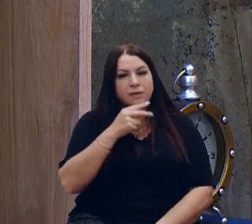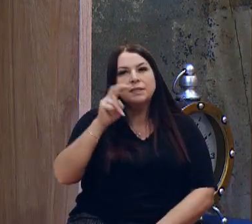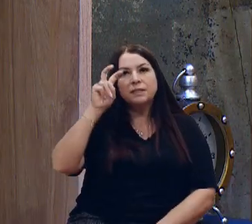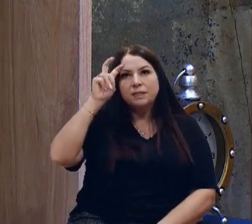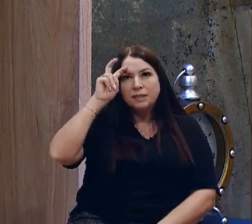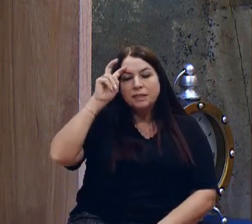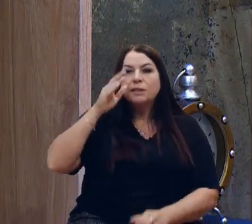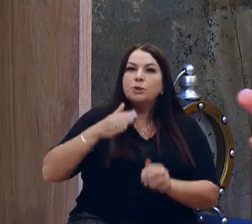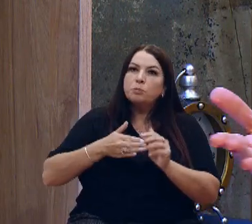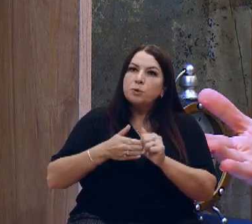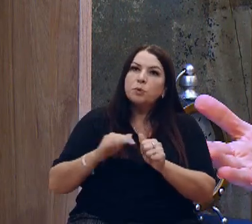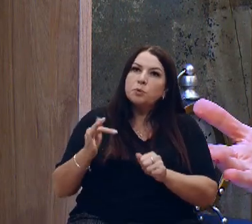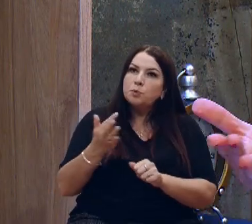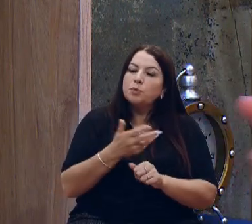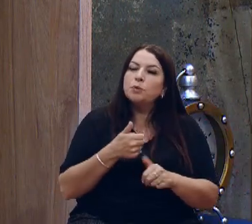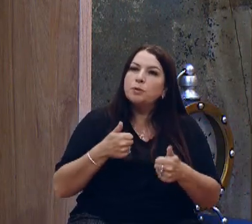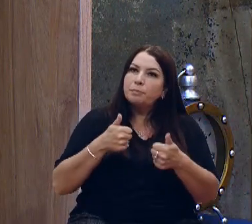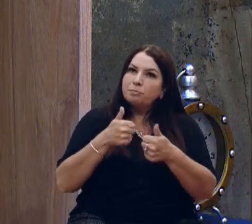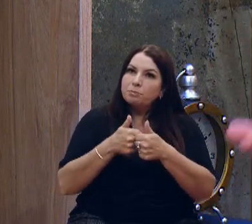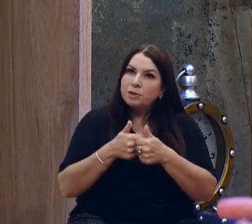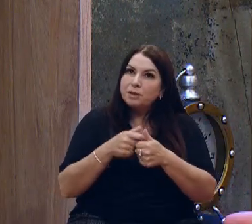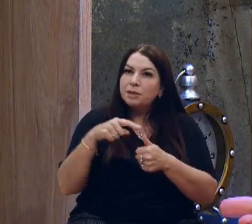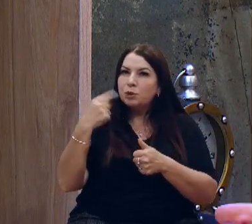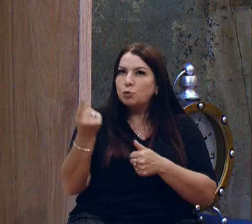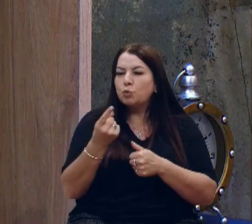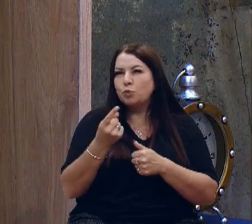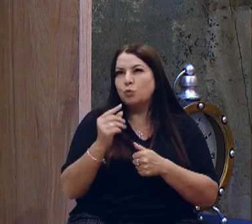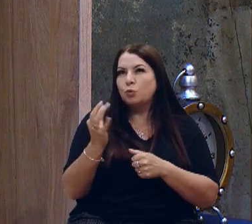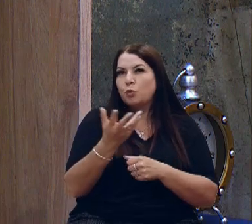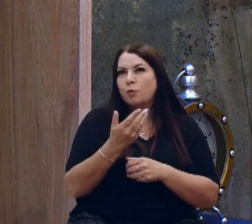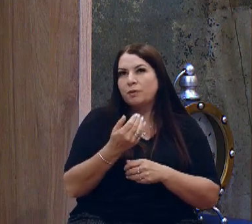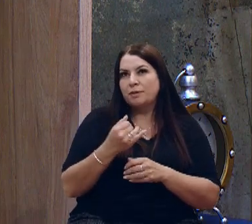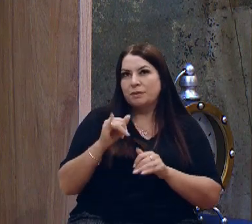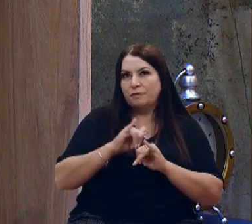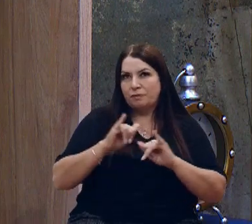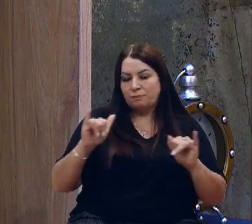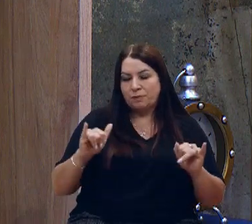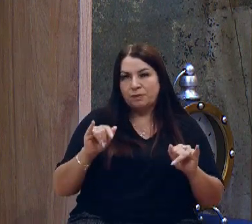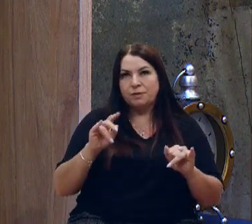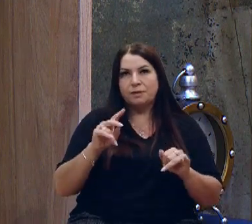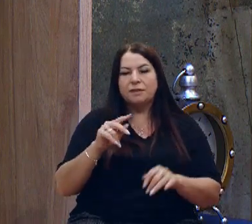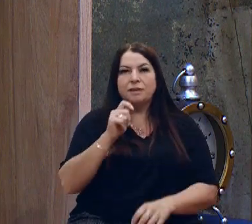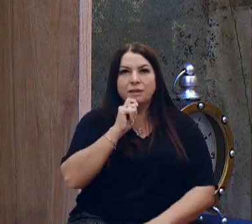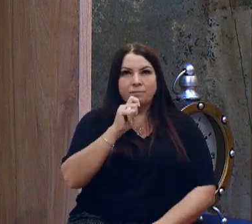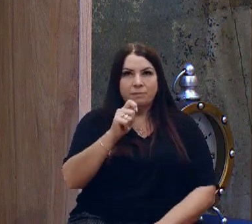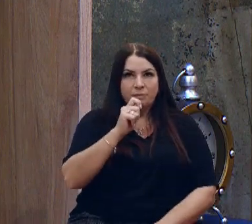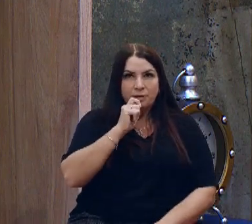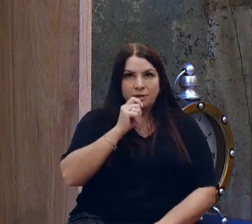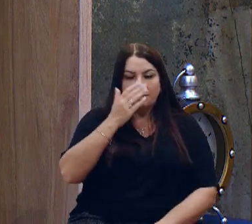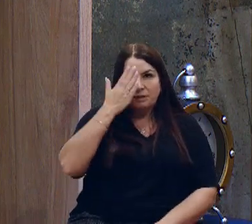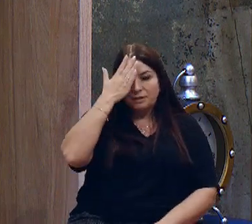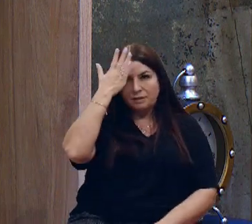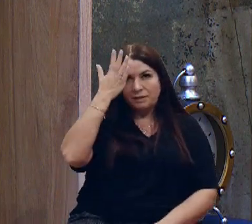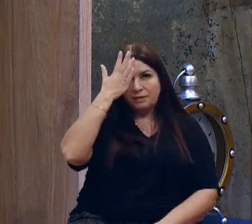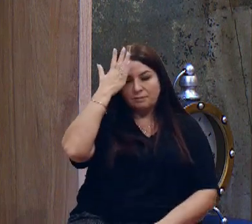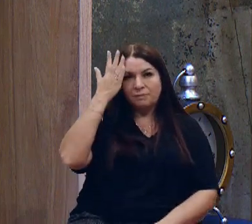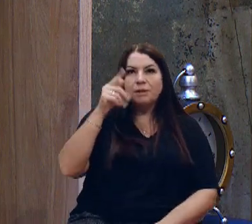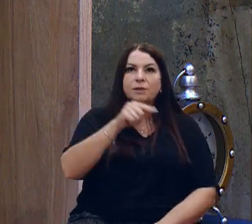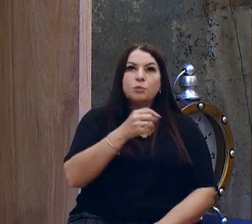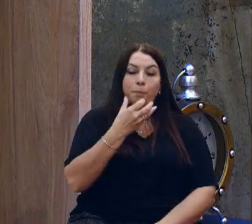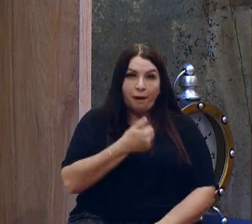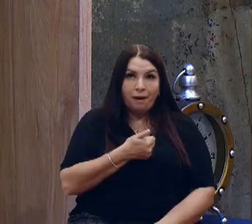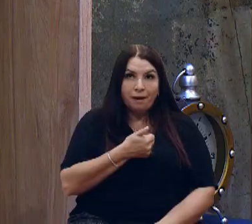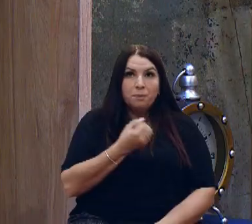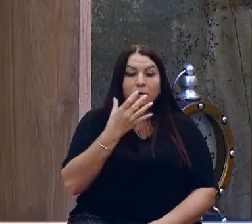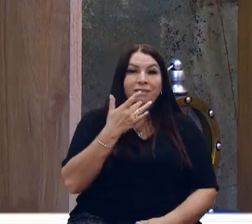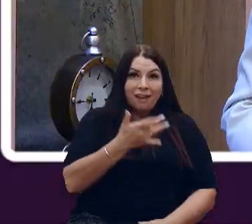Quem acompanhou tudo de pertinho e traz todas as informações é o nosso repórter Marcelo Oliveira. Tudo bem, Marcelo?